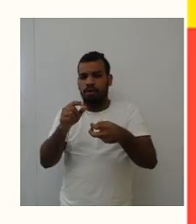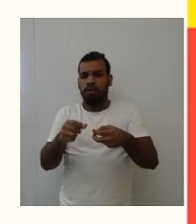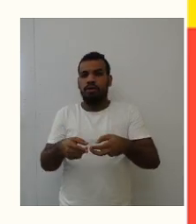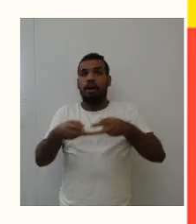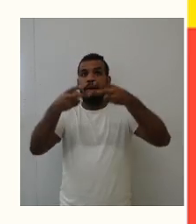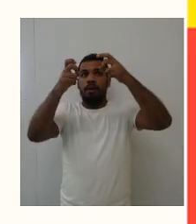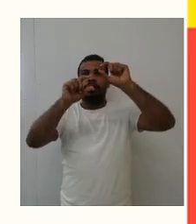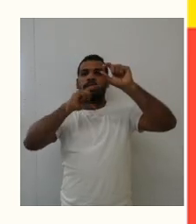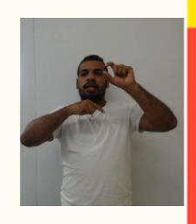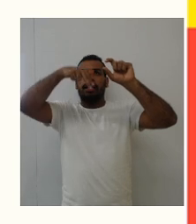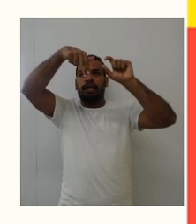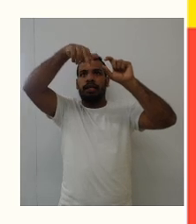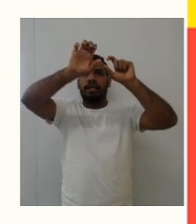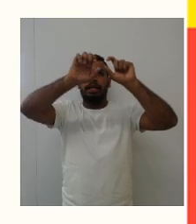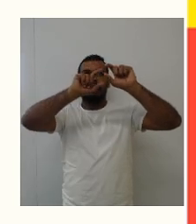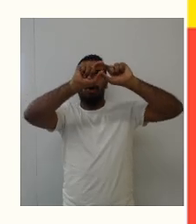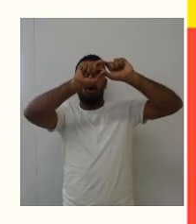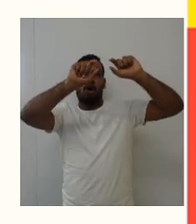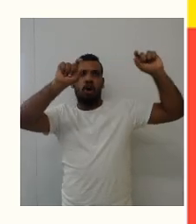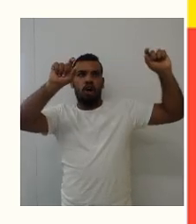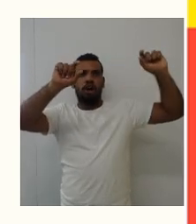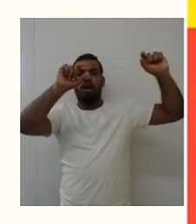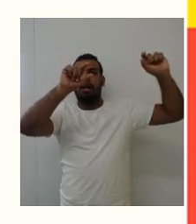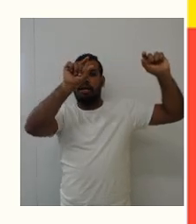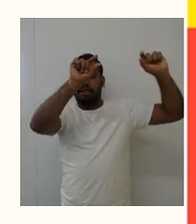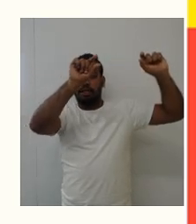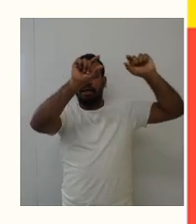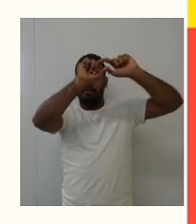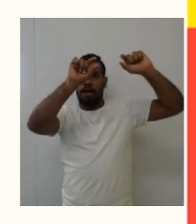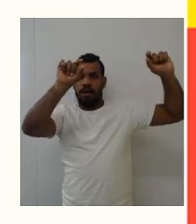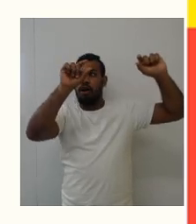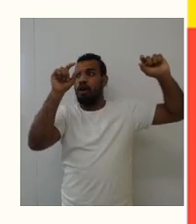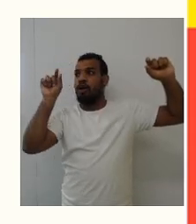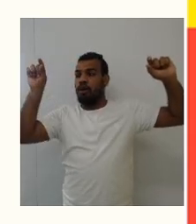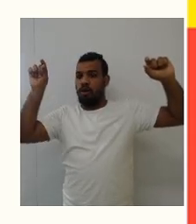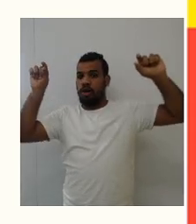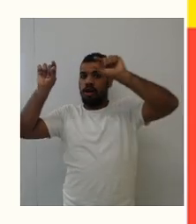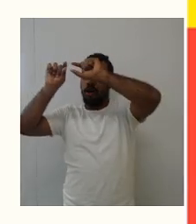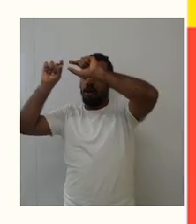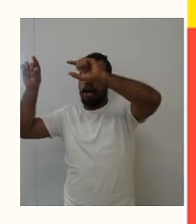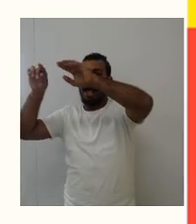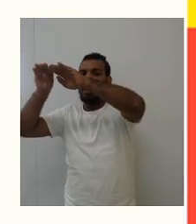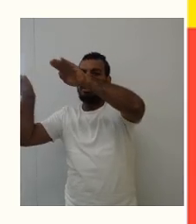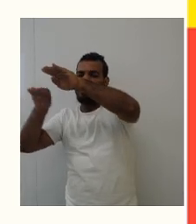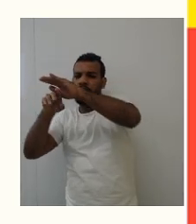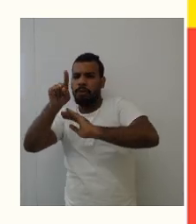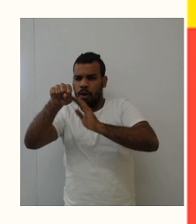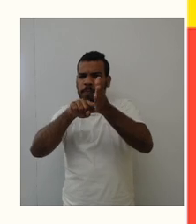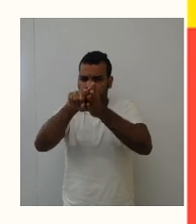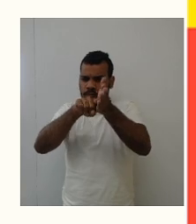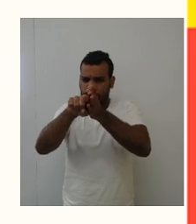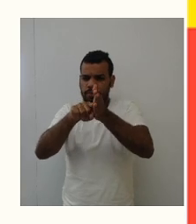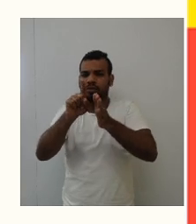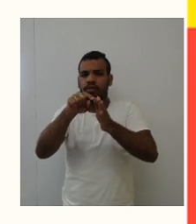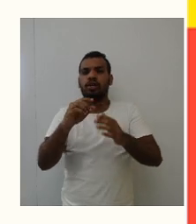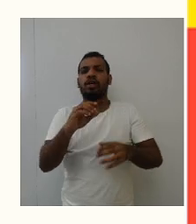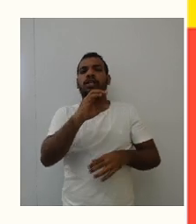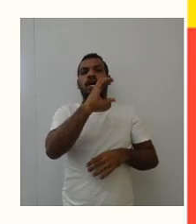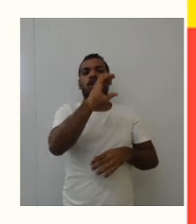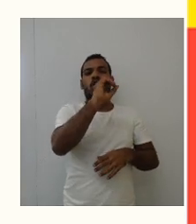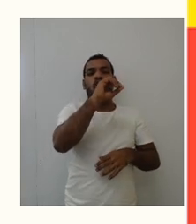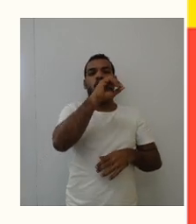uma oração coordenativa e a segunda une orações subordinativas, e depois você dá uma pesquisada um pouquinho sobre orações coordenativas